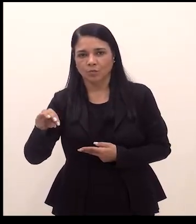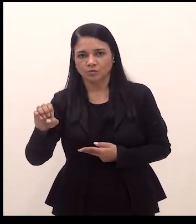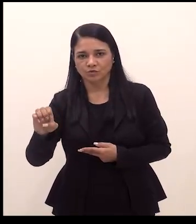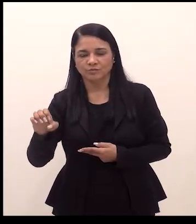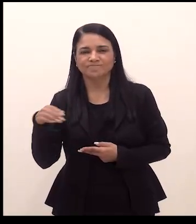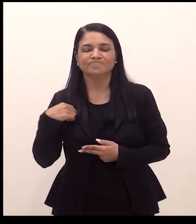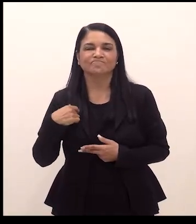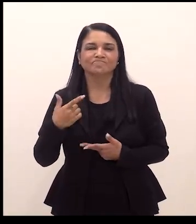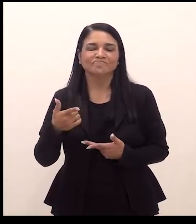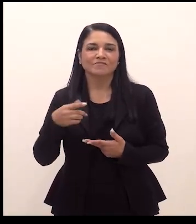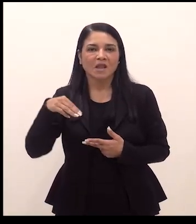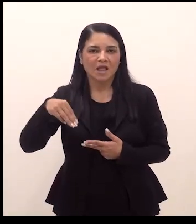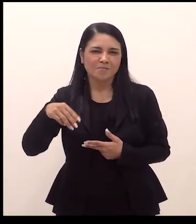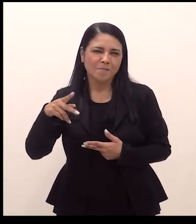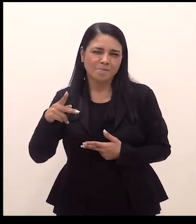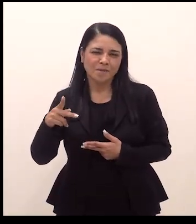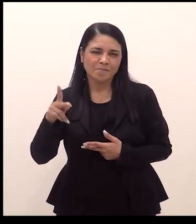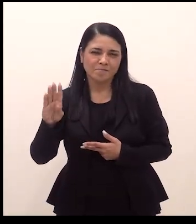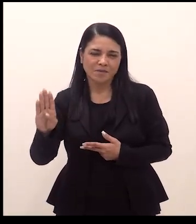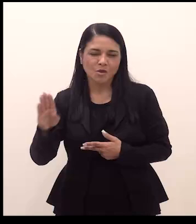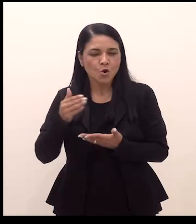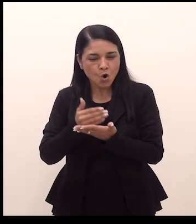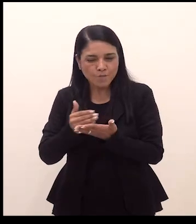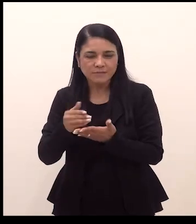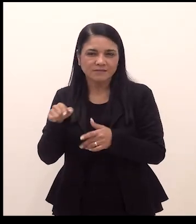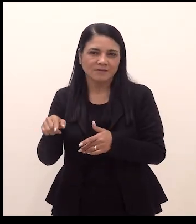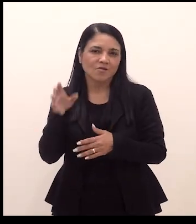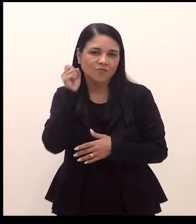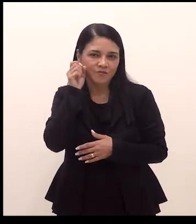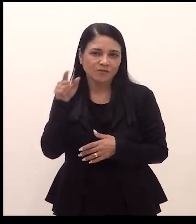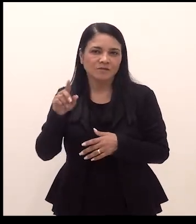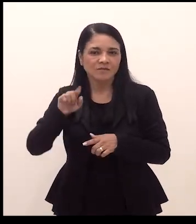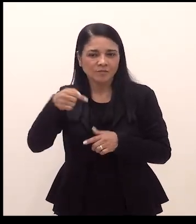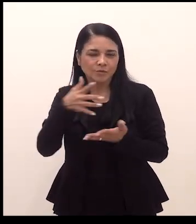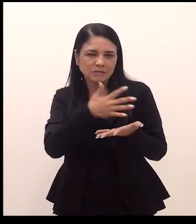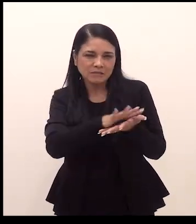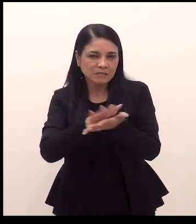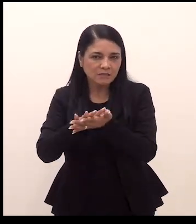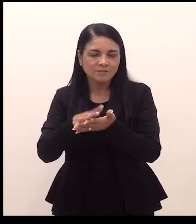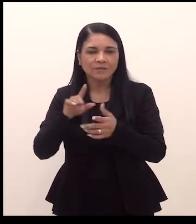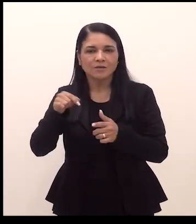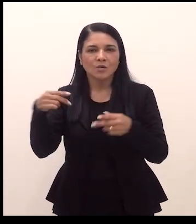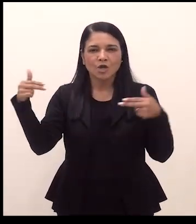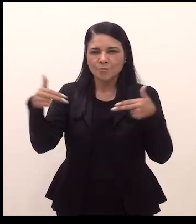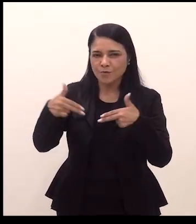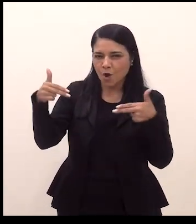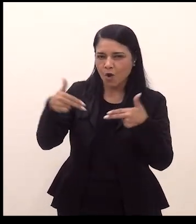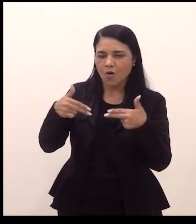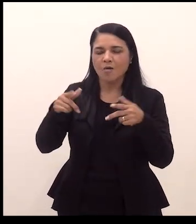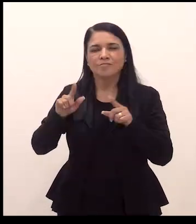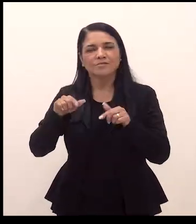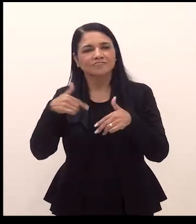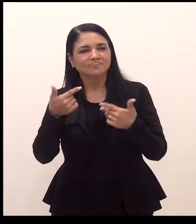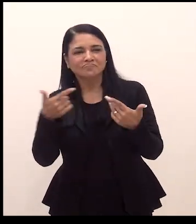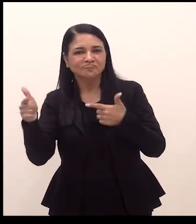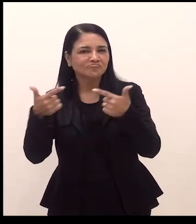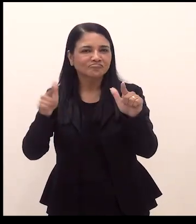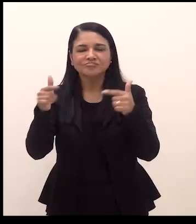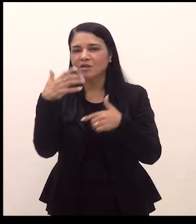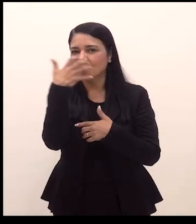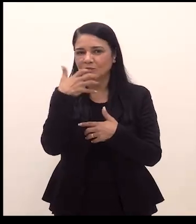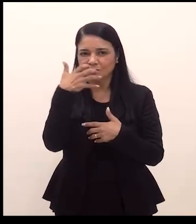Esses medalhões aí da MPB, acho que é por onde eu comecei. Aí depois chega o samba, chega o hip hop, chegam as outras